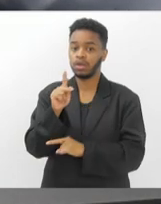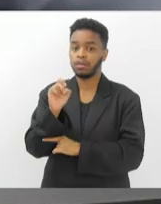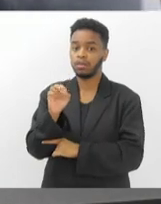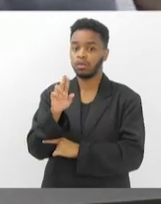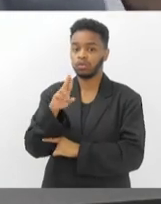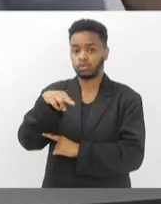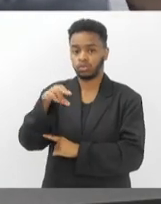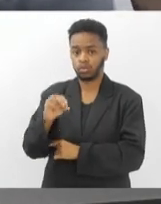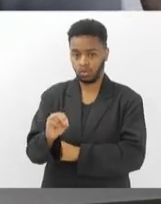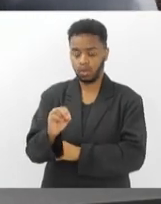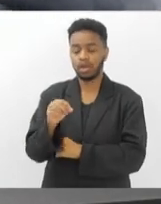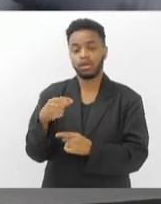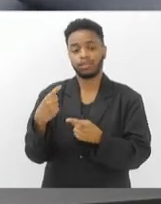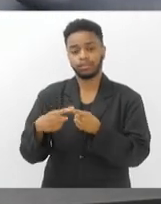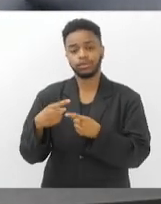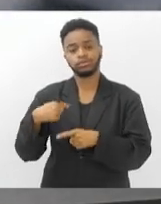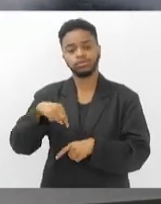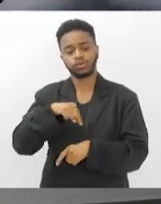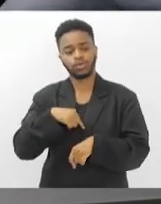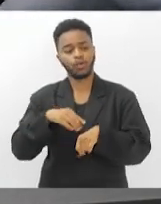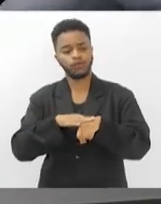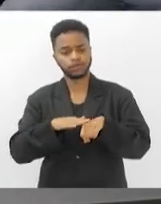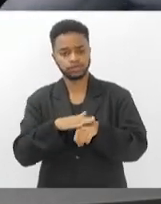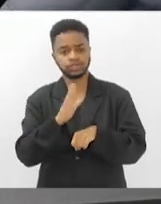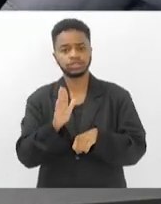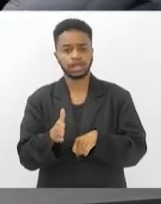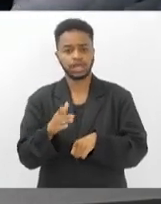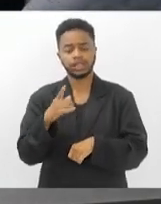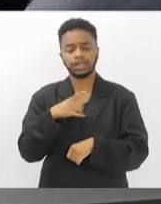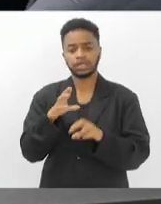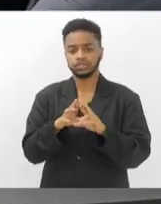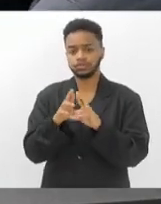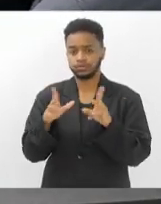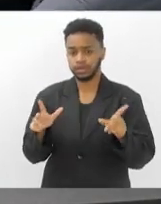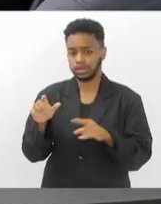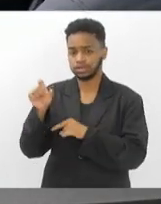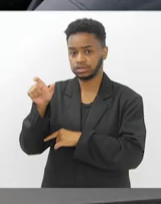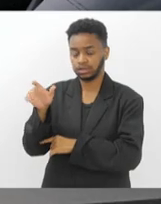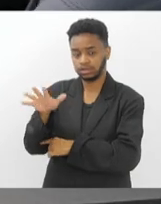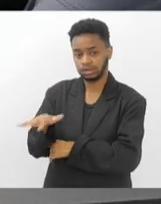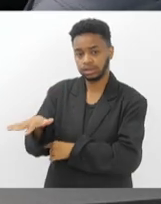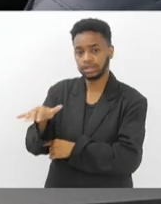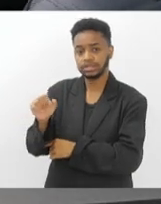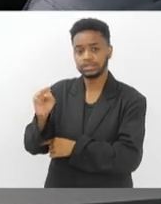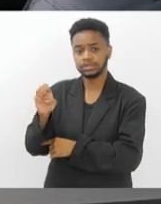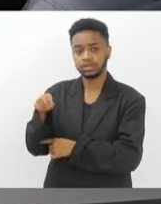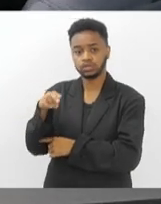já conversamos sobre isso, há uma diferença entre a sensualidade e a